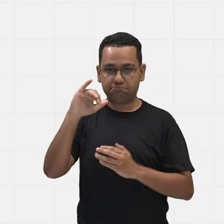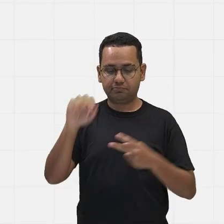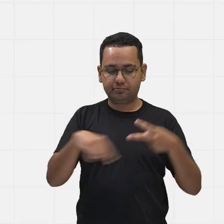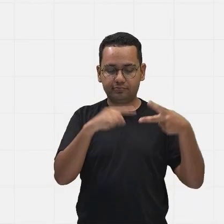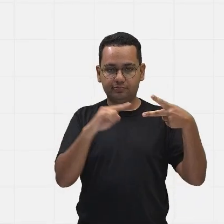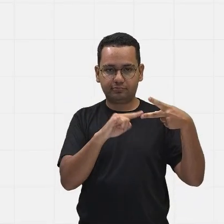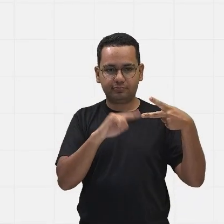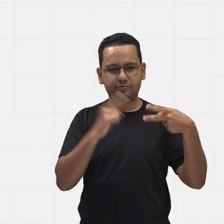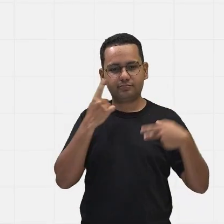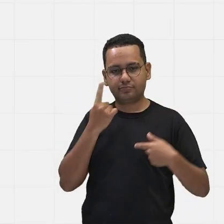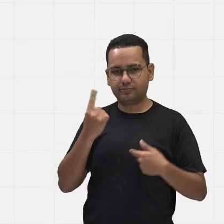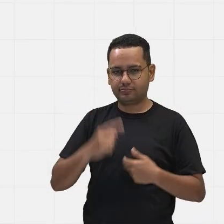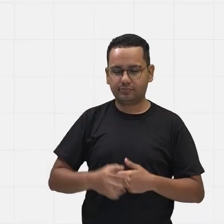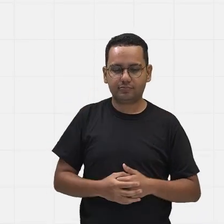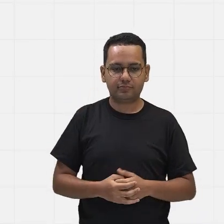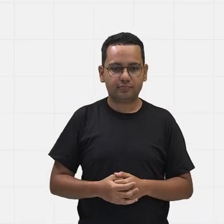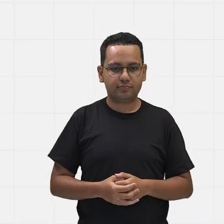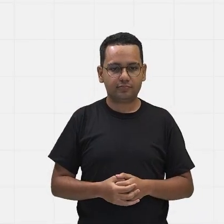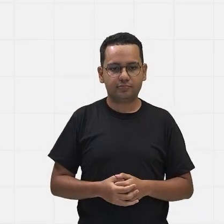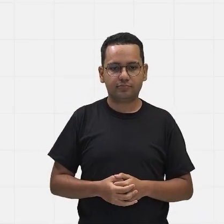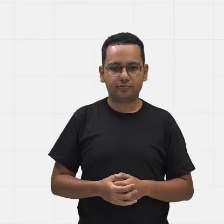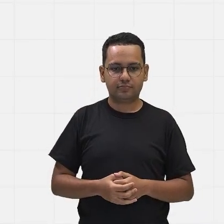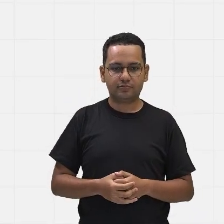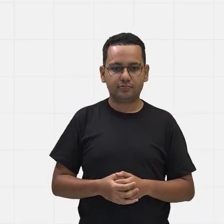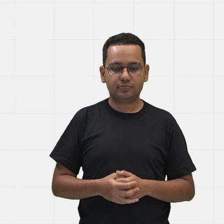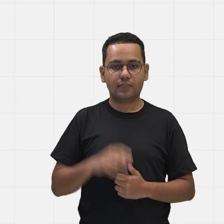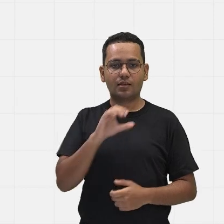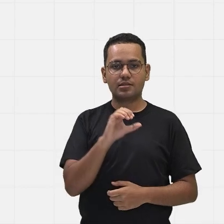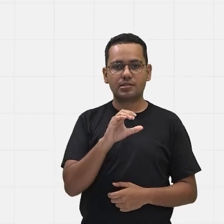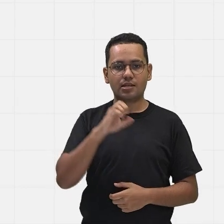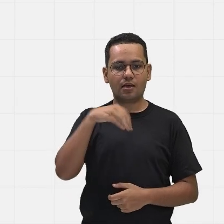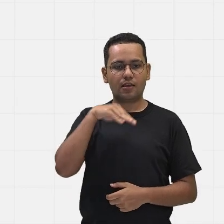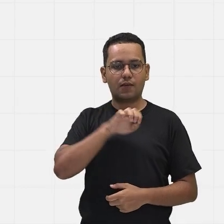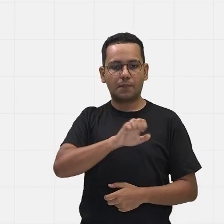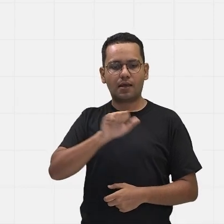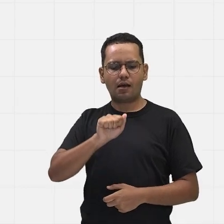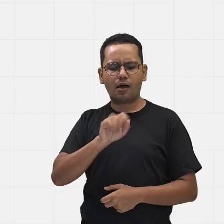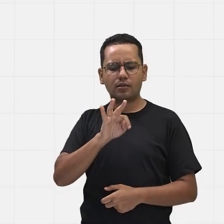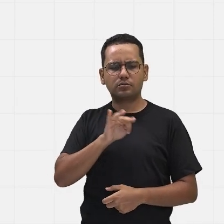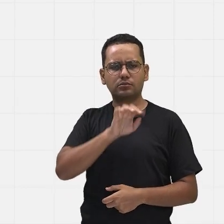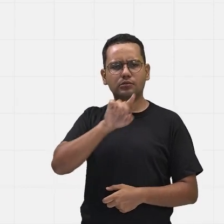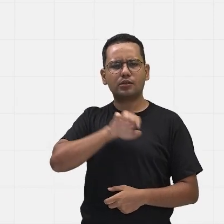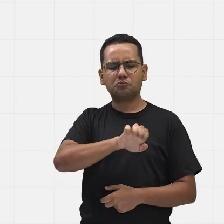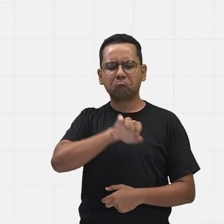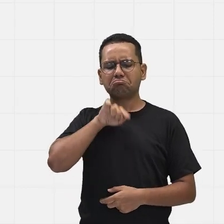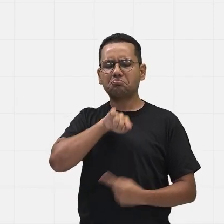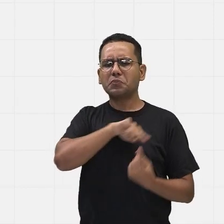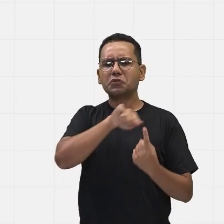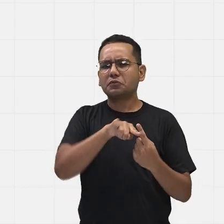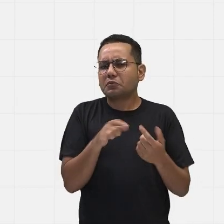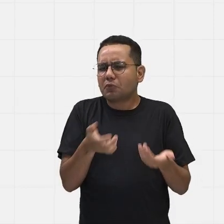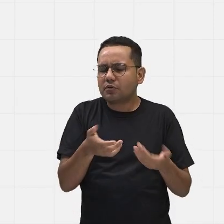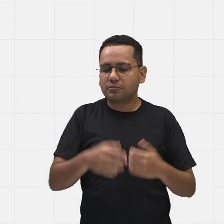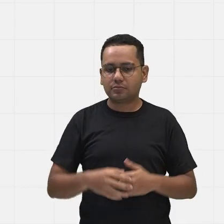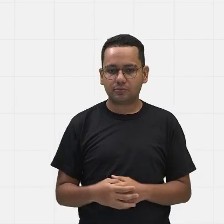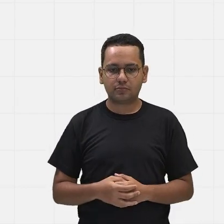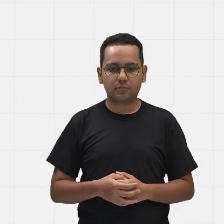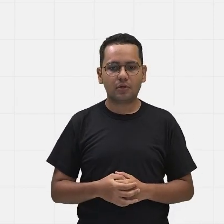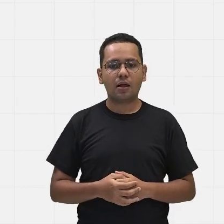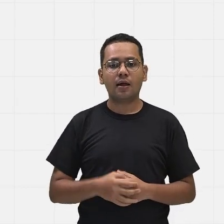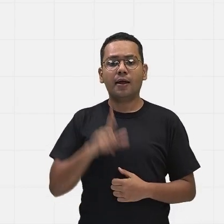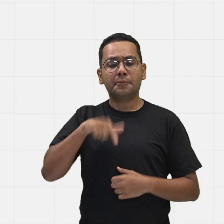o CME Atende. O CME Atende, ele é responsável pelo envio de